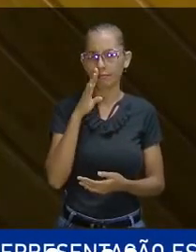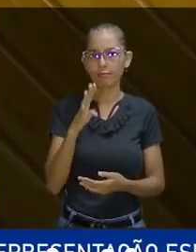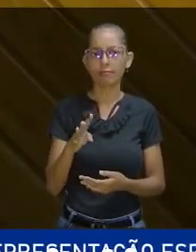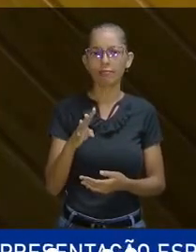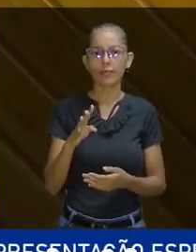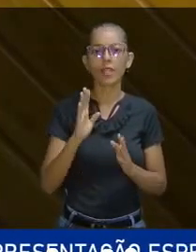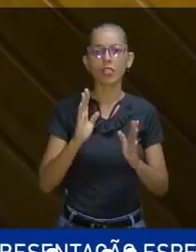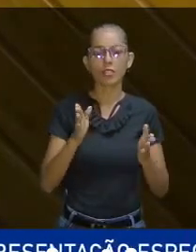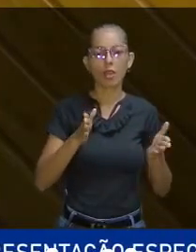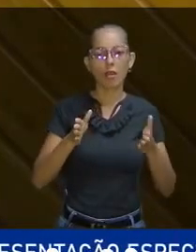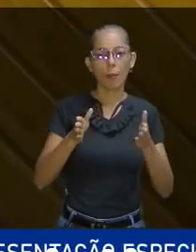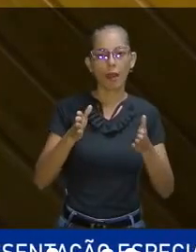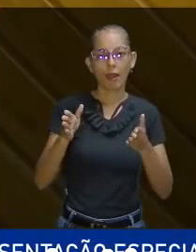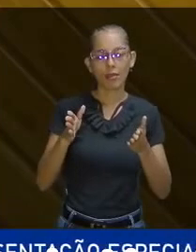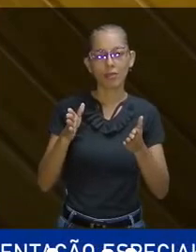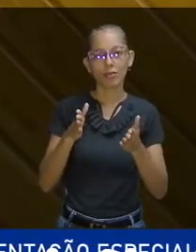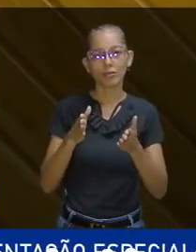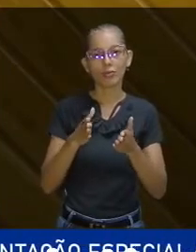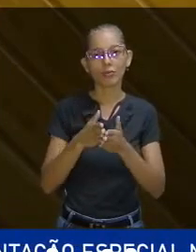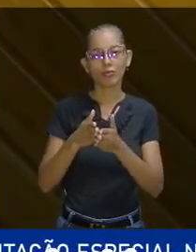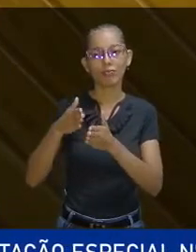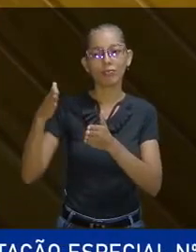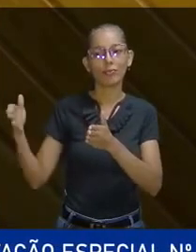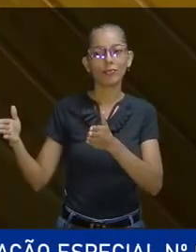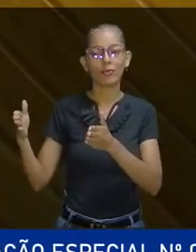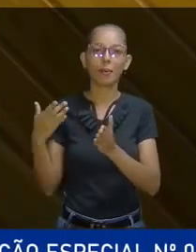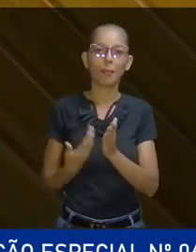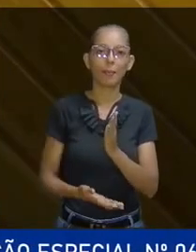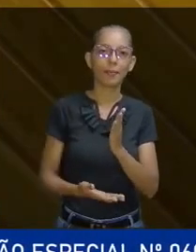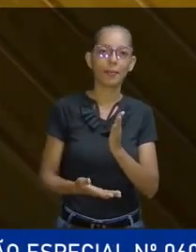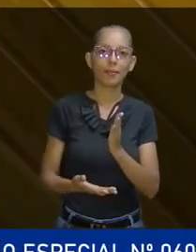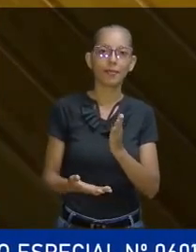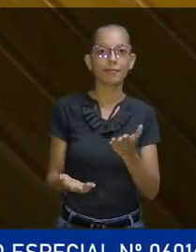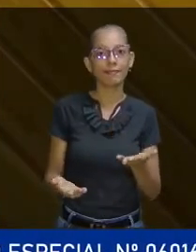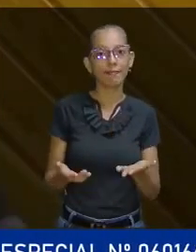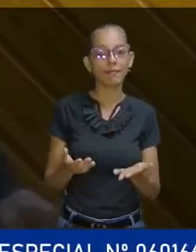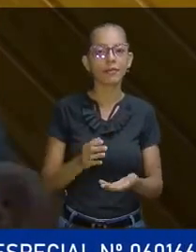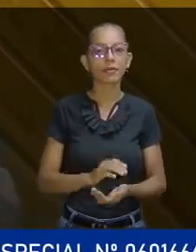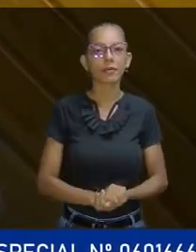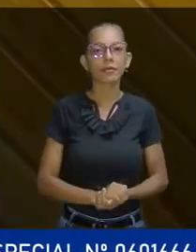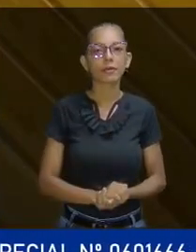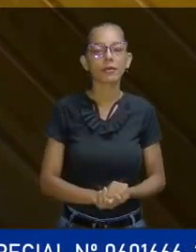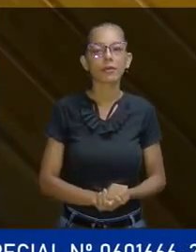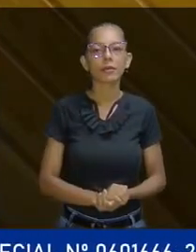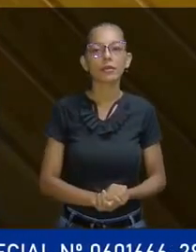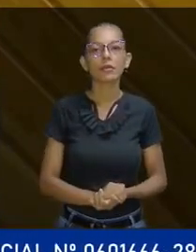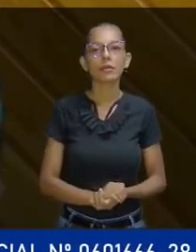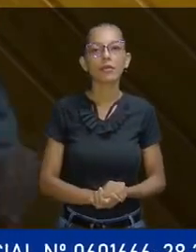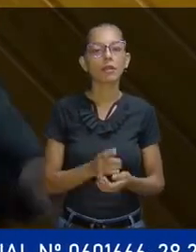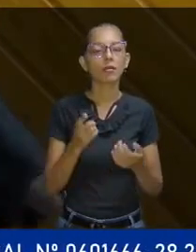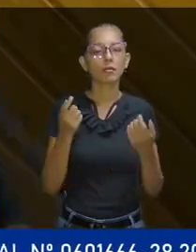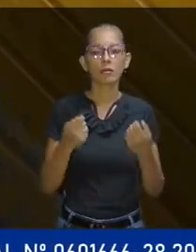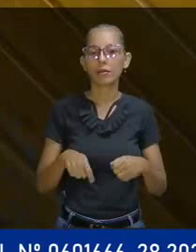decadencial, e não existia mais a possibilidade de emenda da inicial nesse